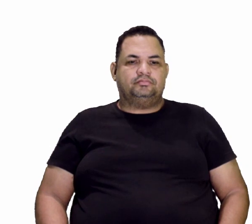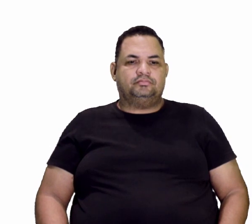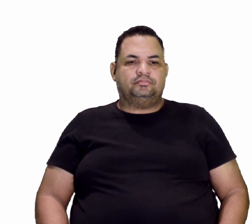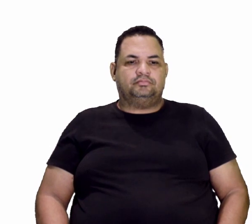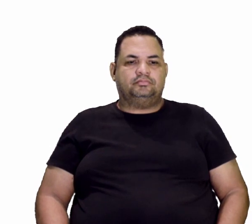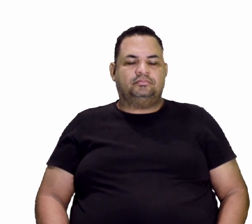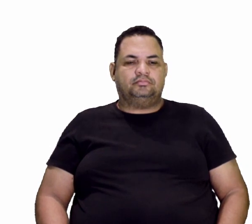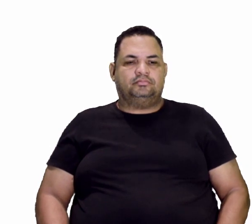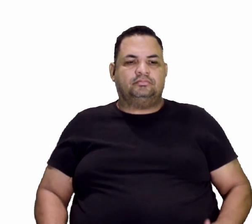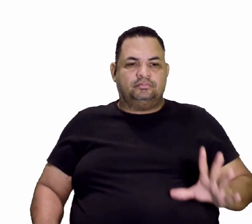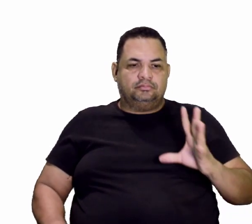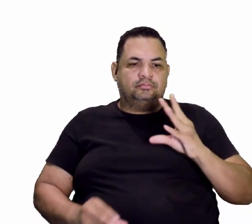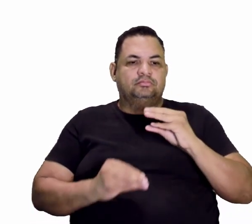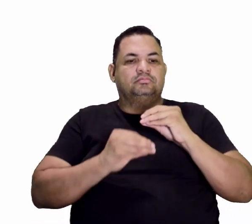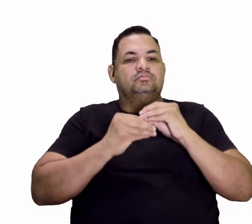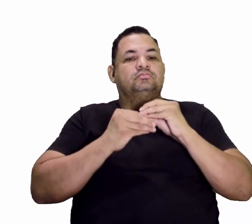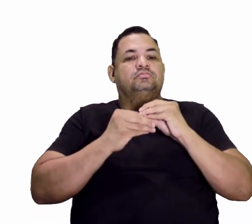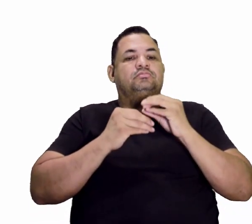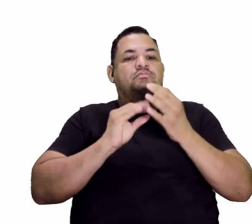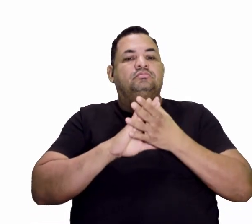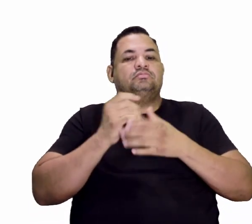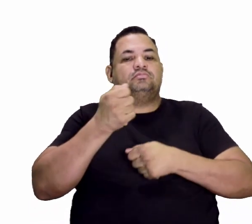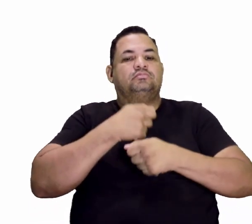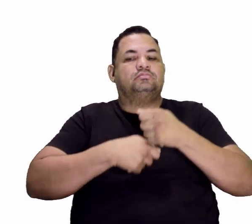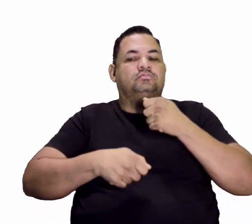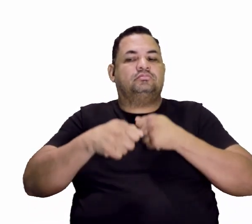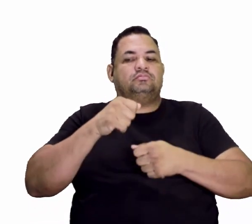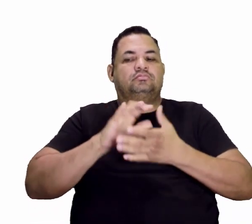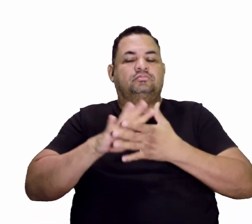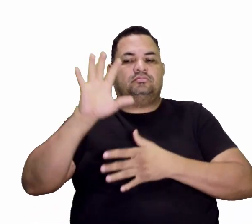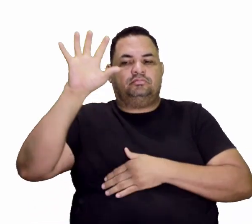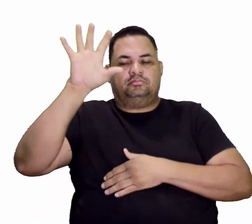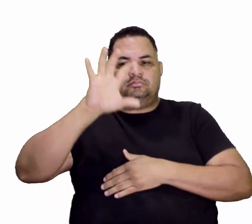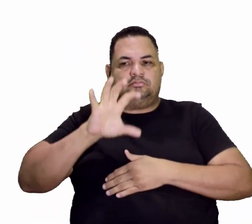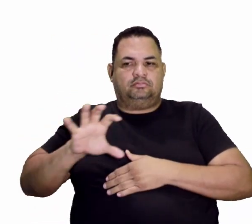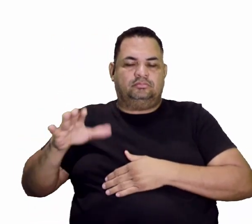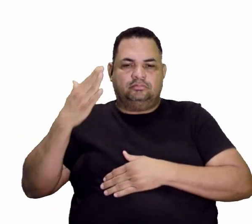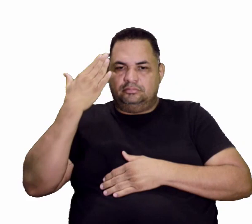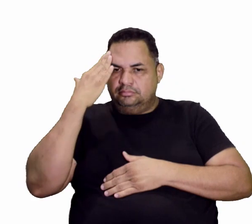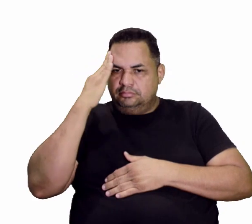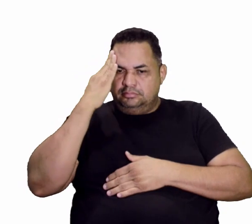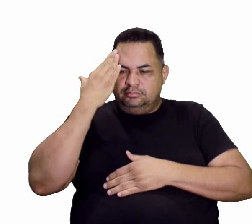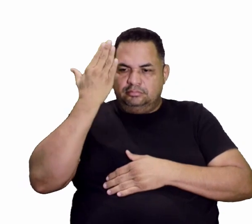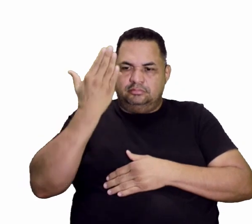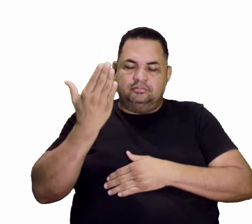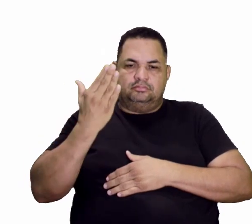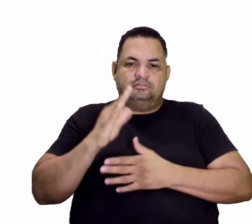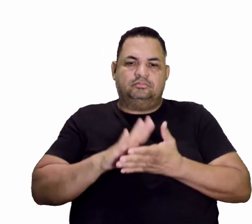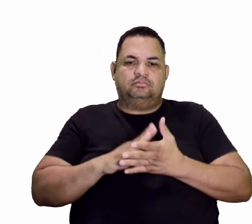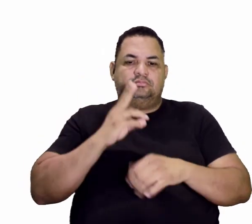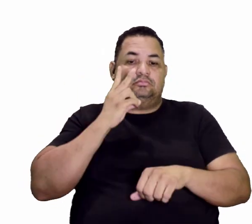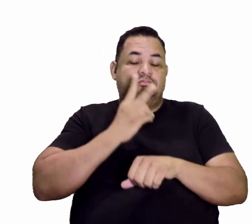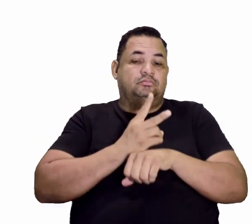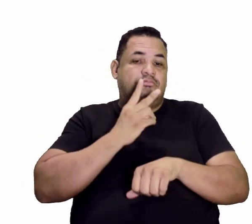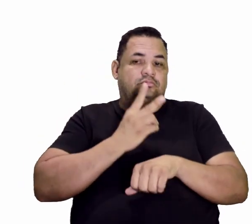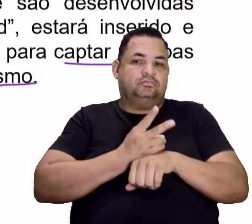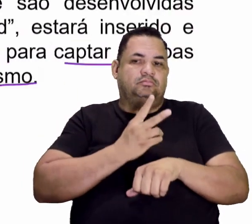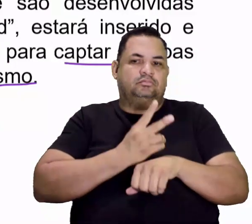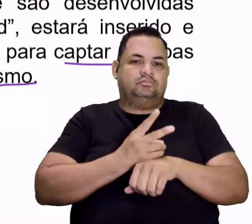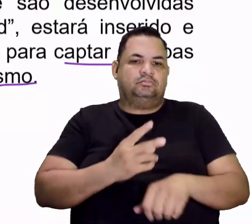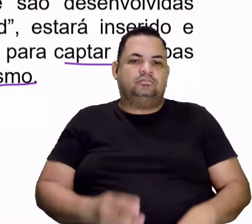inserção econômica regional da região. Gente, eles, pelo que eu li lá, entendi, nesse vídeo aqui,